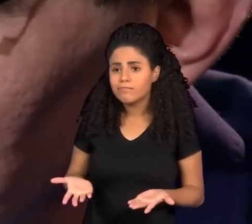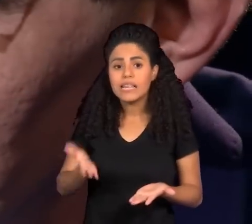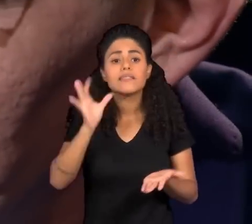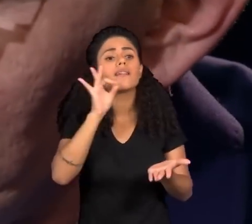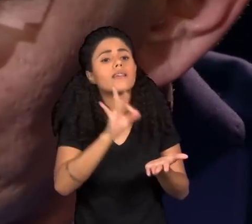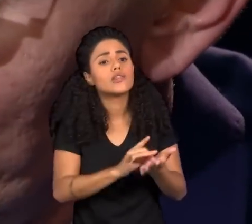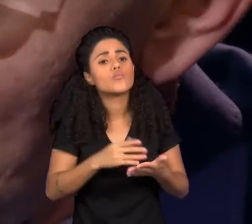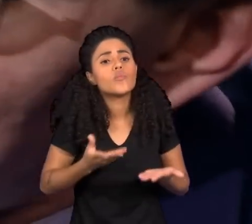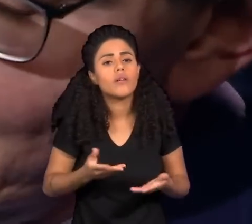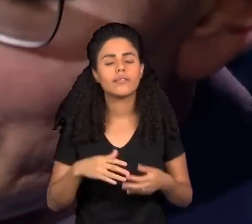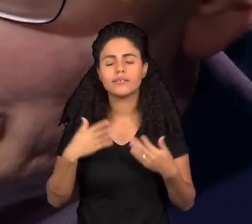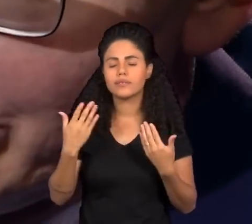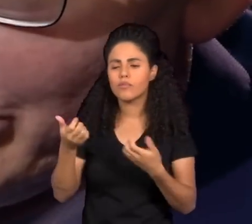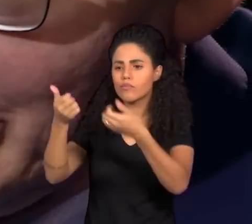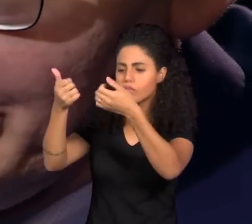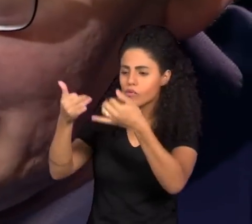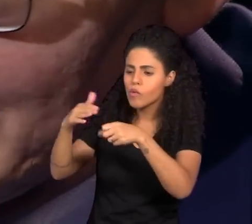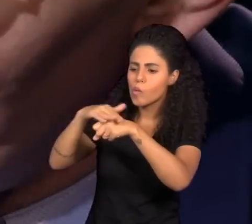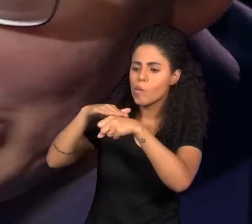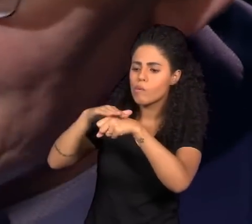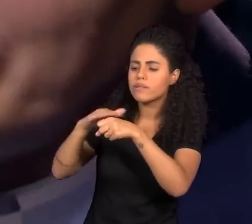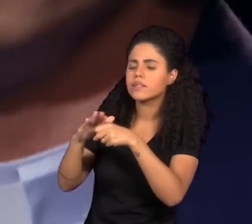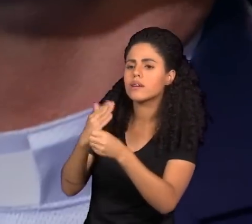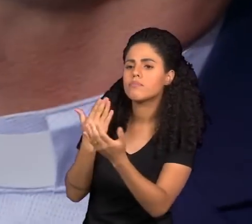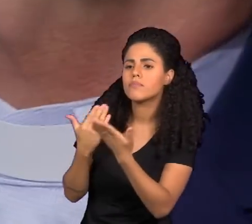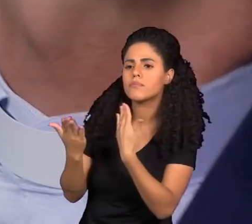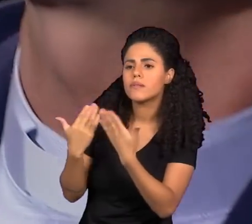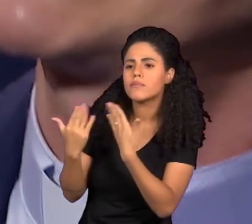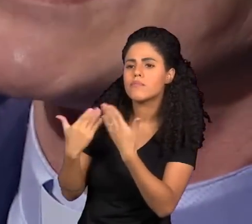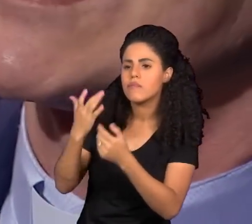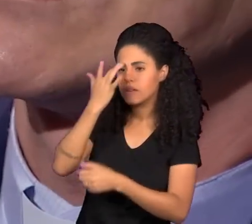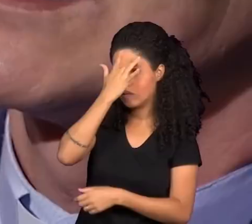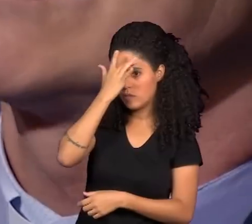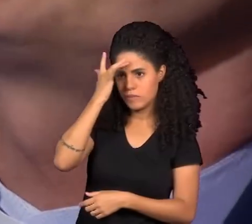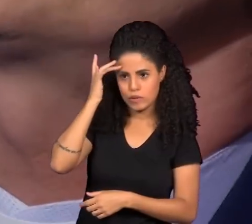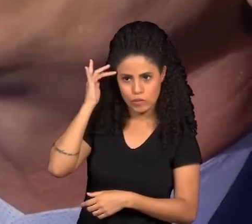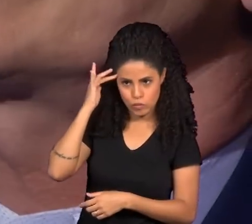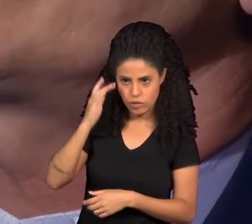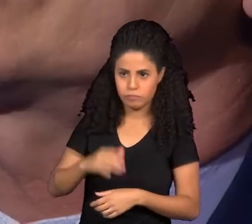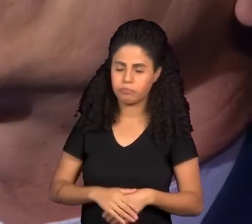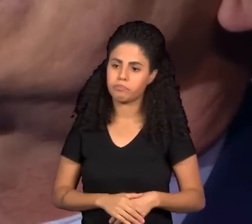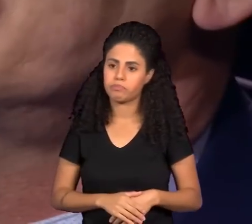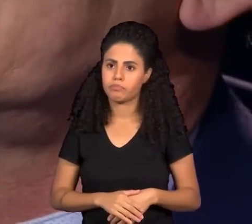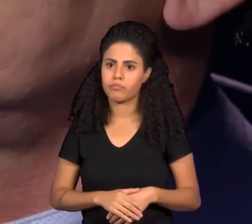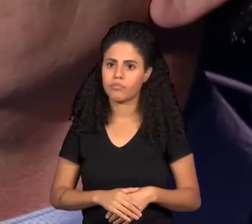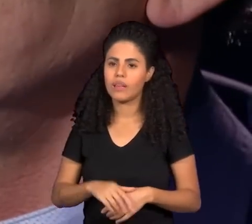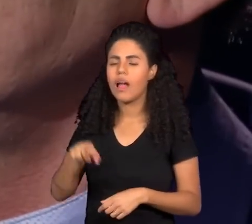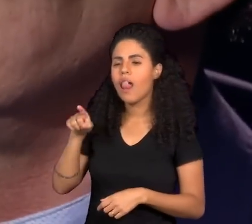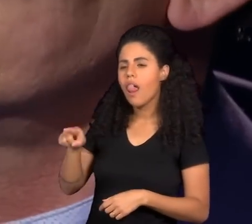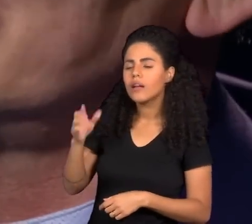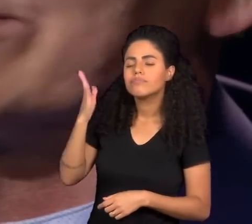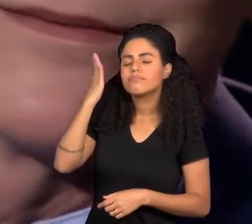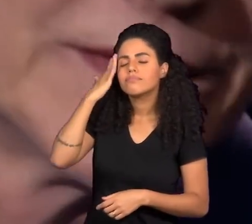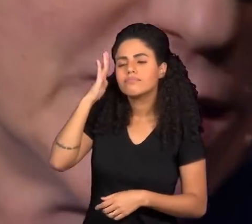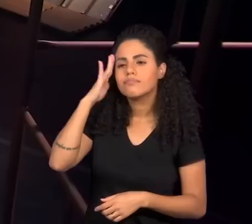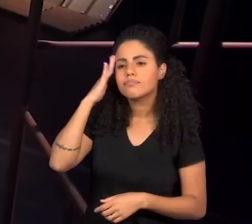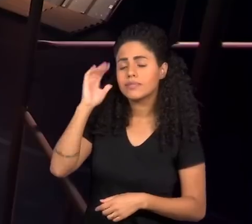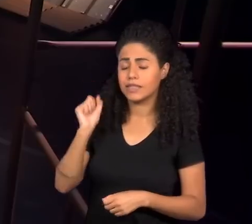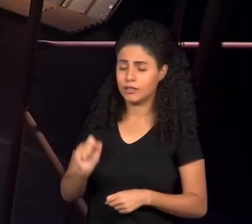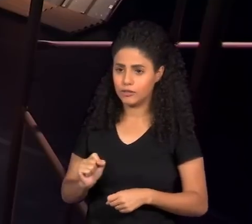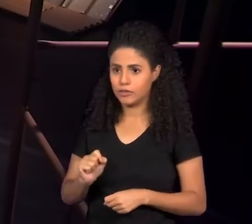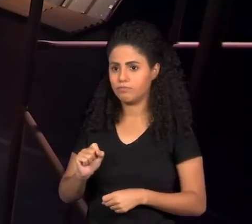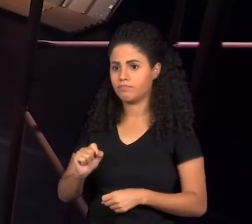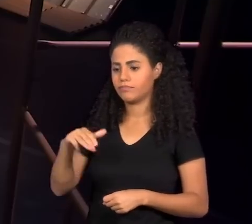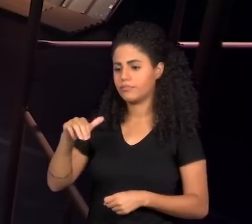é dizer para a pessoa aquilo que eu disse uma vez, ou vamos usar Santa Teresa, que tem muito maior credibilidade do que eu.